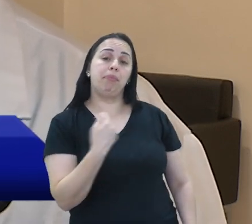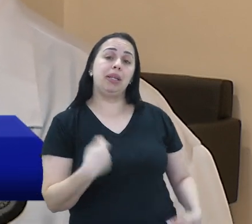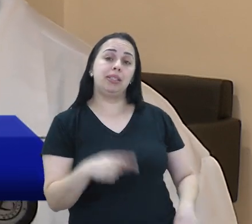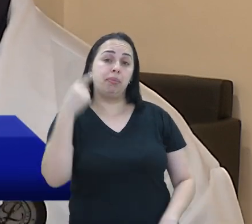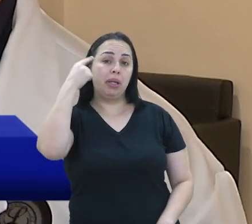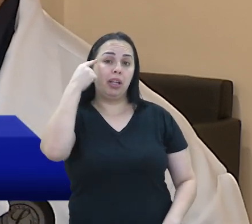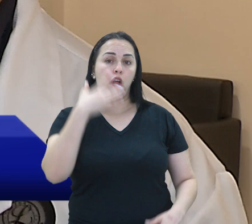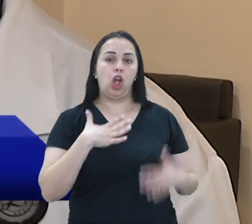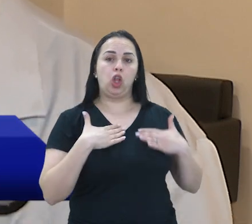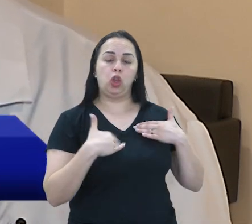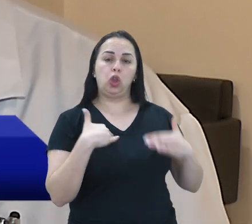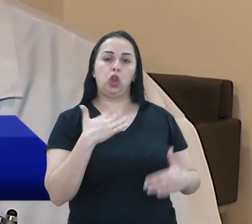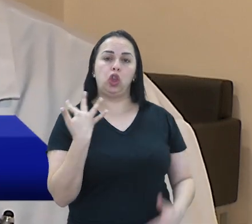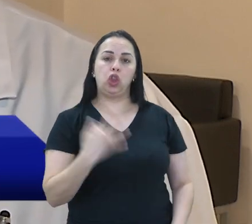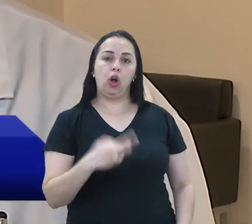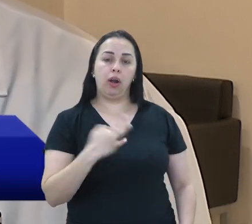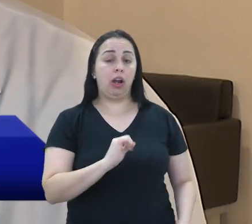pensar dor no peito,